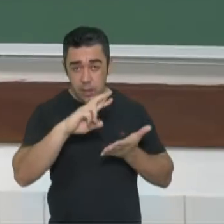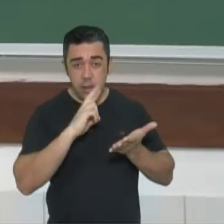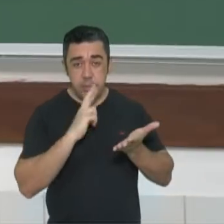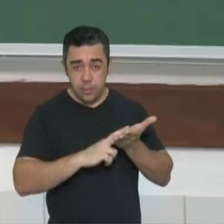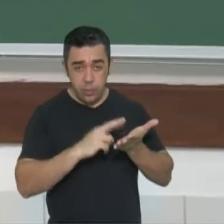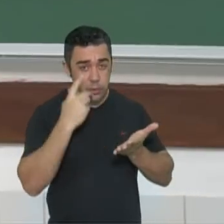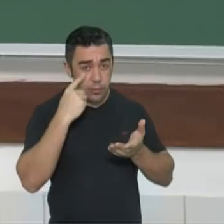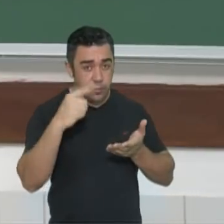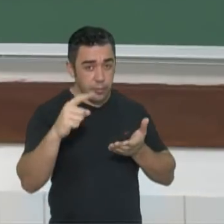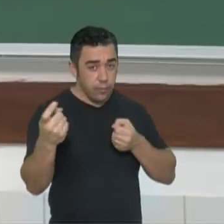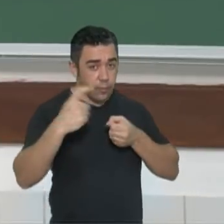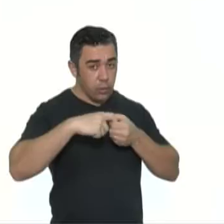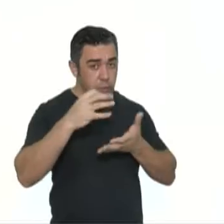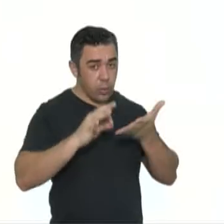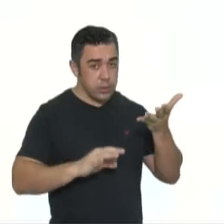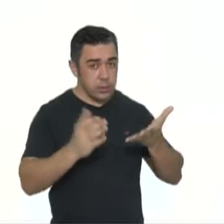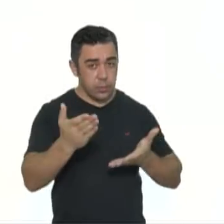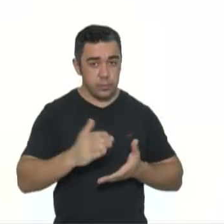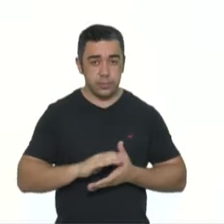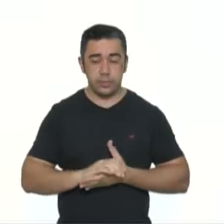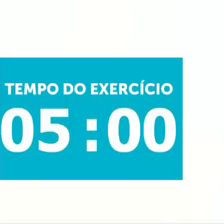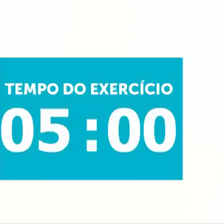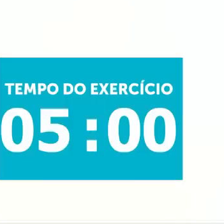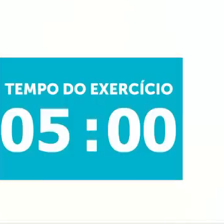pouco a gente volta para corrigir, ok?